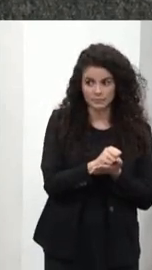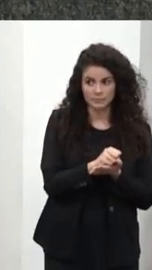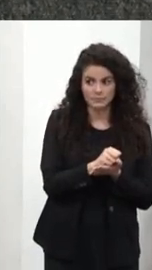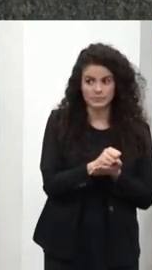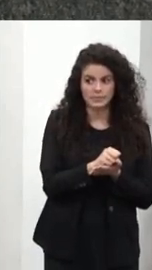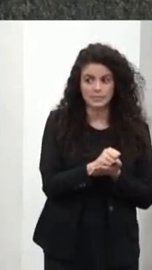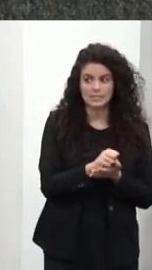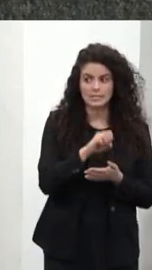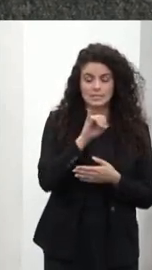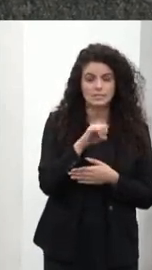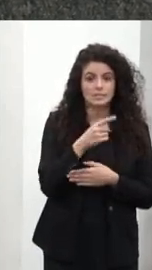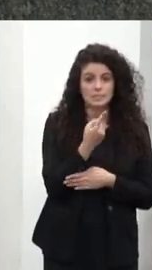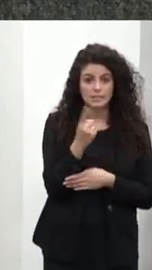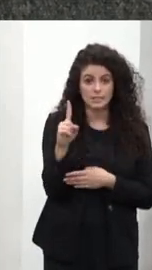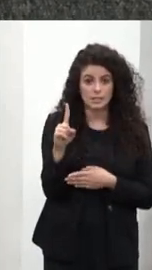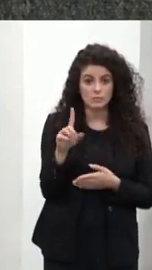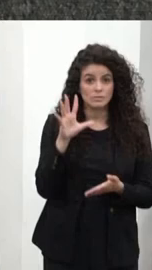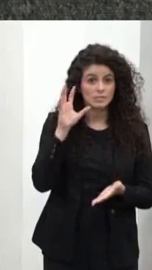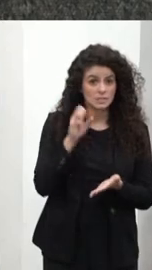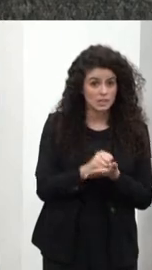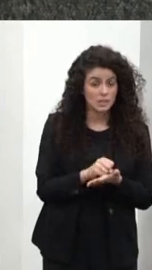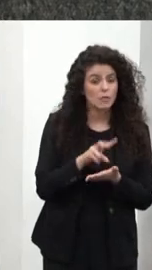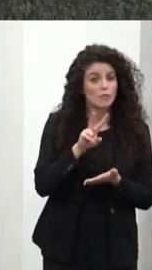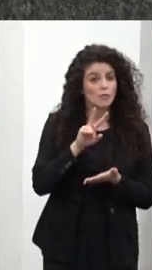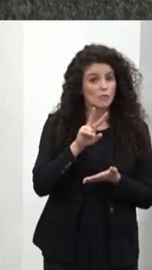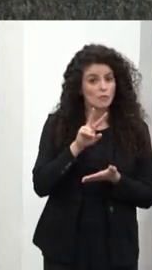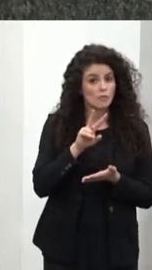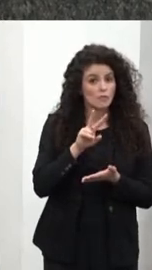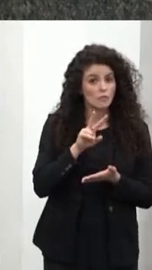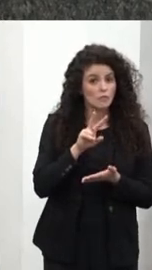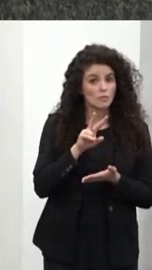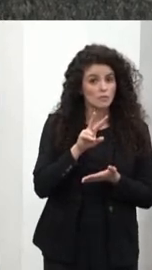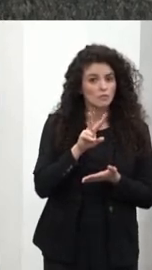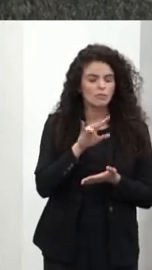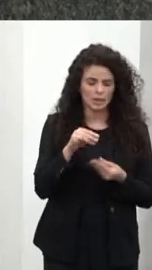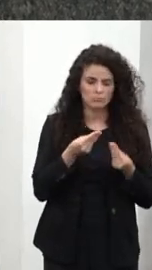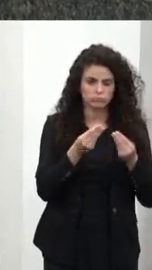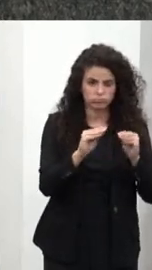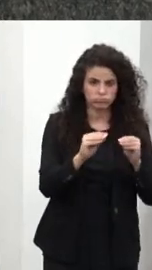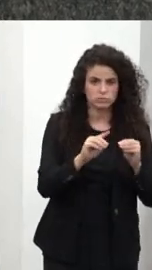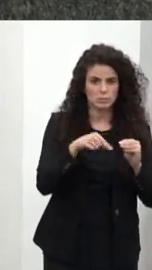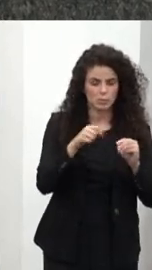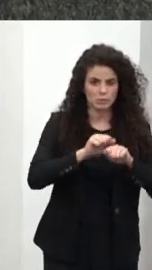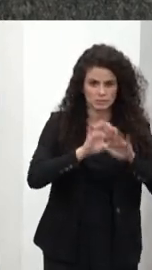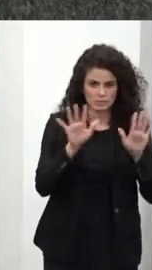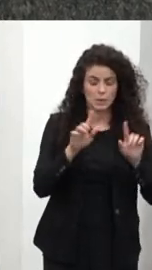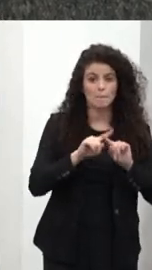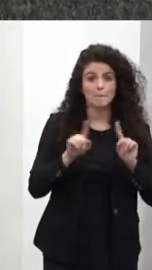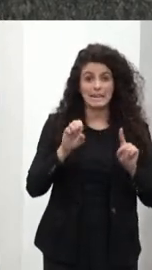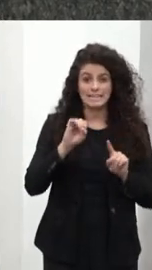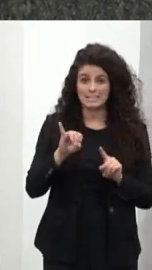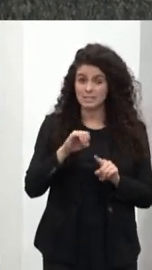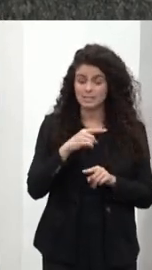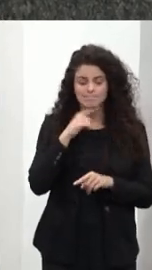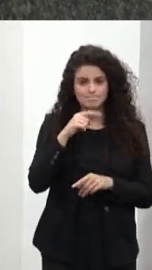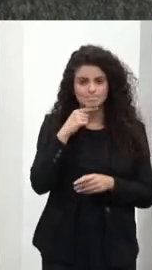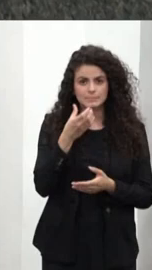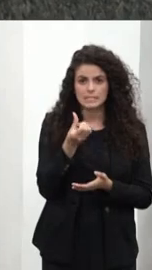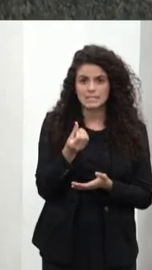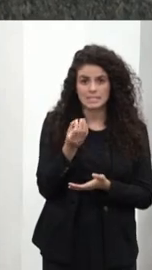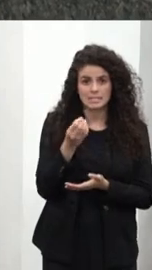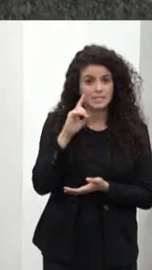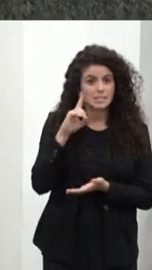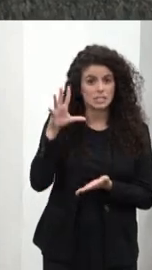a gente vai estar publicando alguns balanços e tal mas quem não se inscrever no 60 dias o município perdeu a gente não